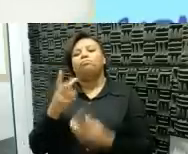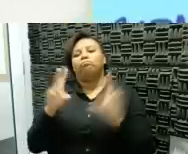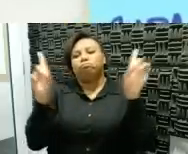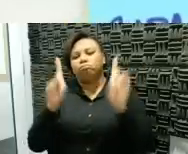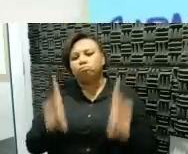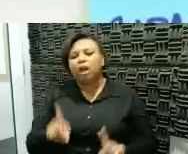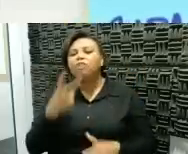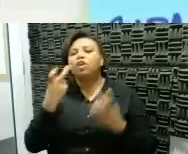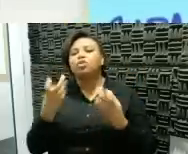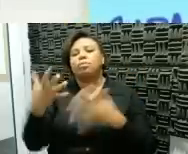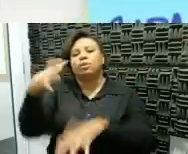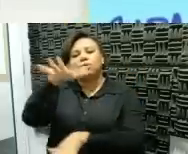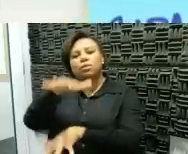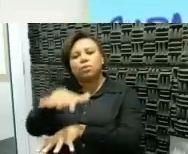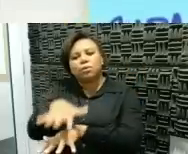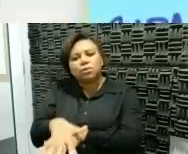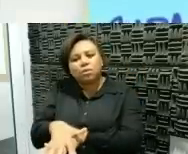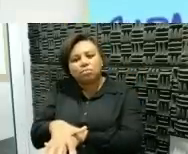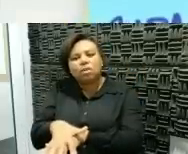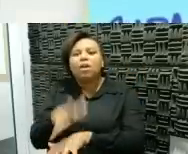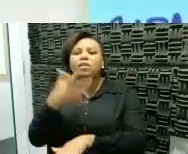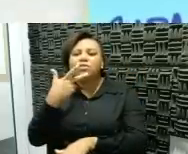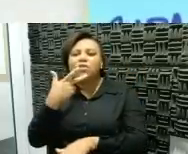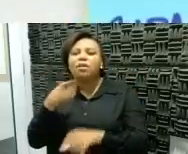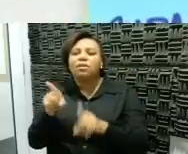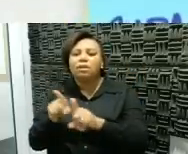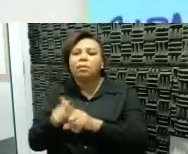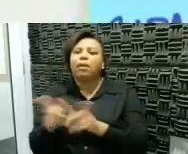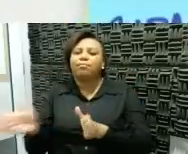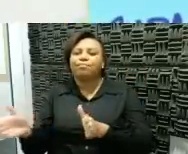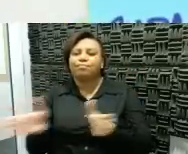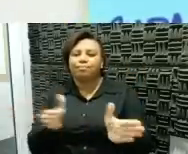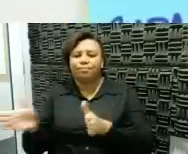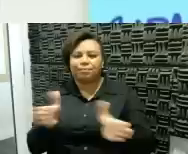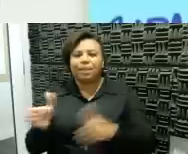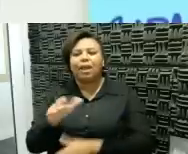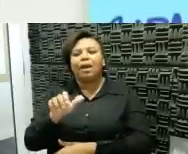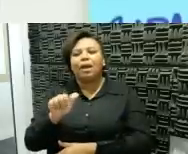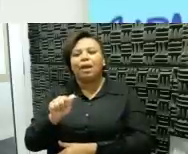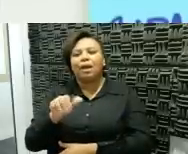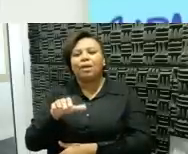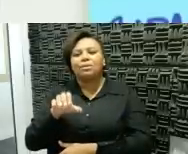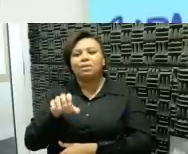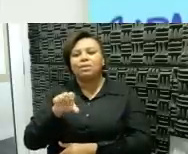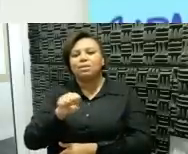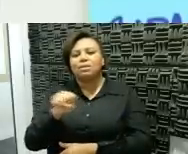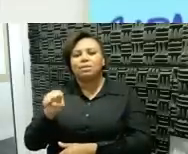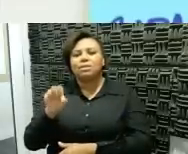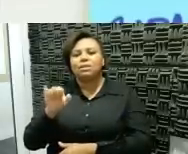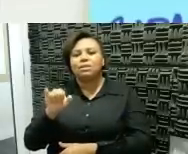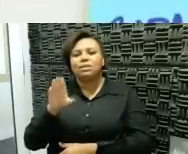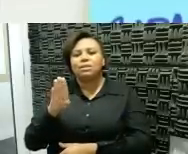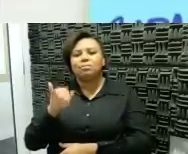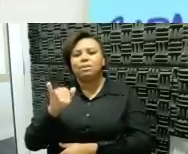e a gente fala em acessibilidade essas três palavras aqui são palavras chave né